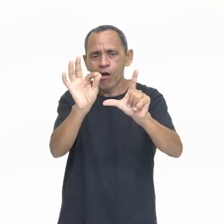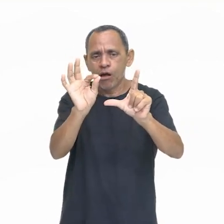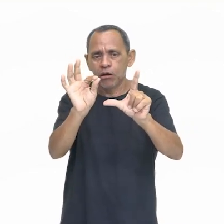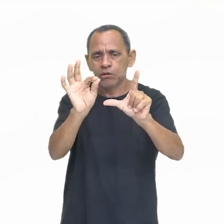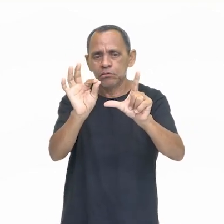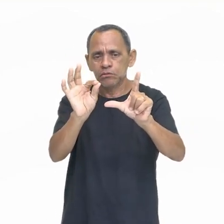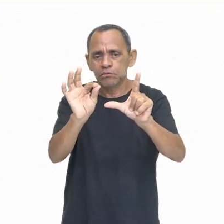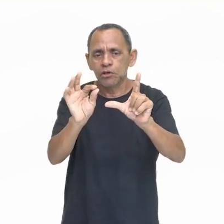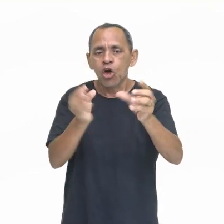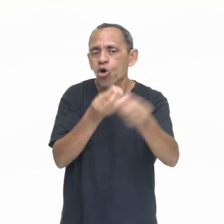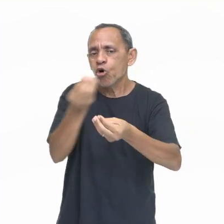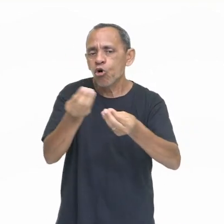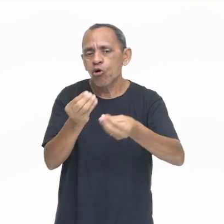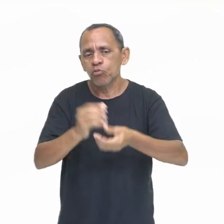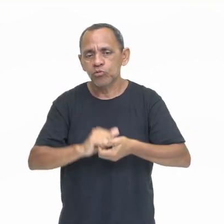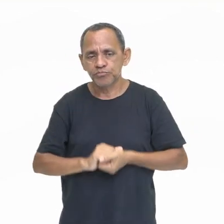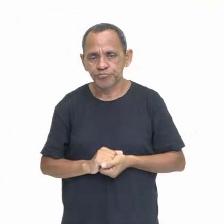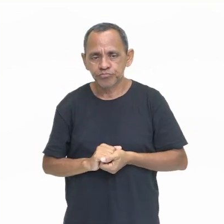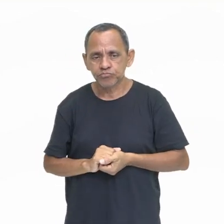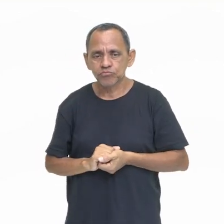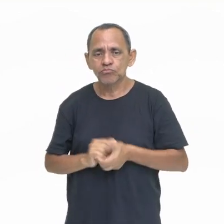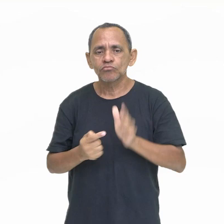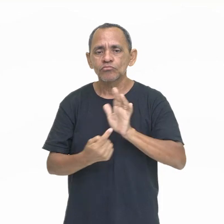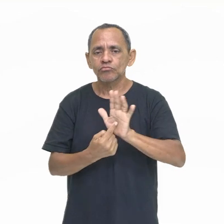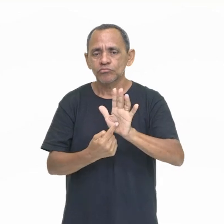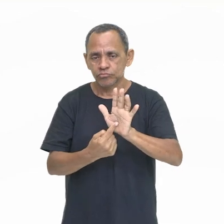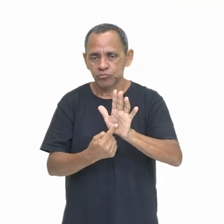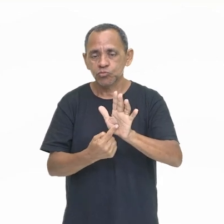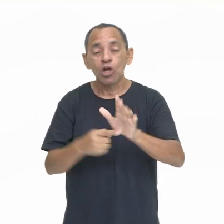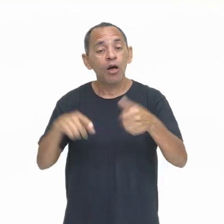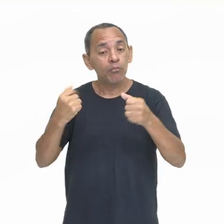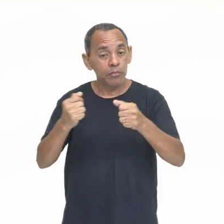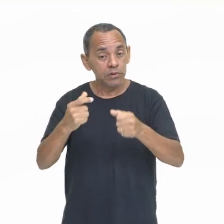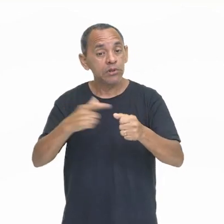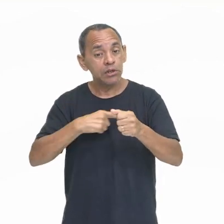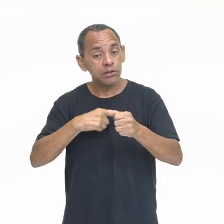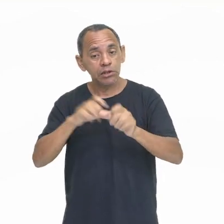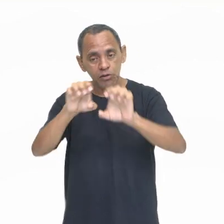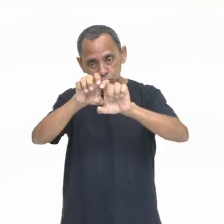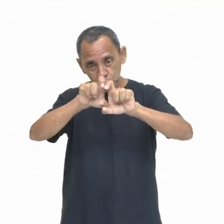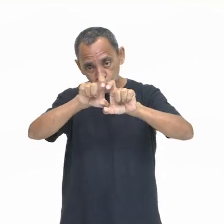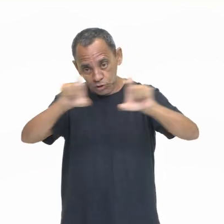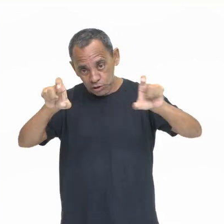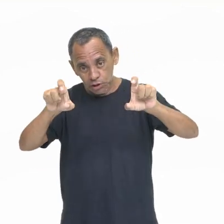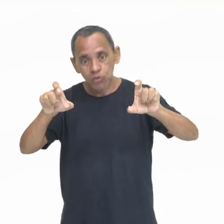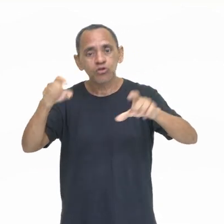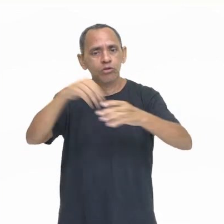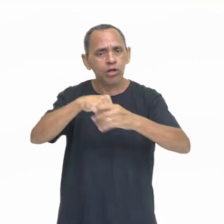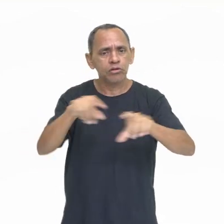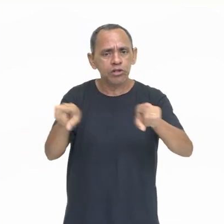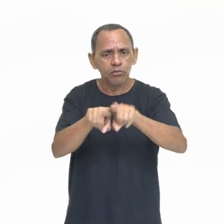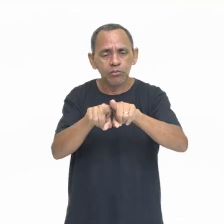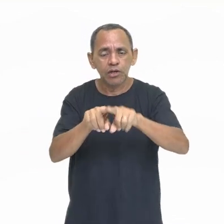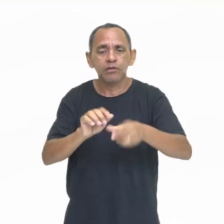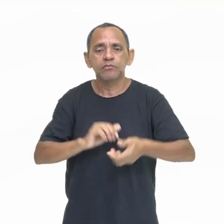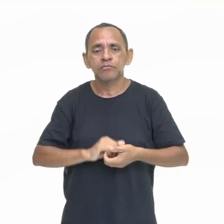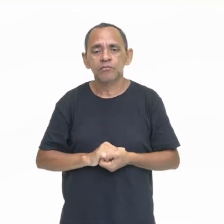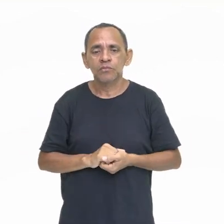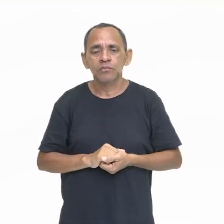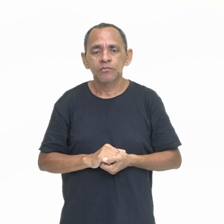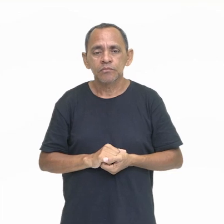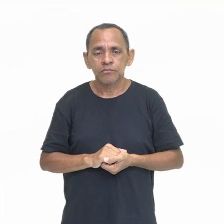o x do vértice, você já sabe que você vai usar uma fórmula que a gente já tem, né? Já sabe qual é a fórmula. Mas para isso,